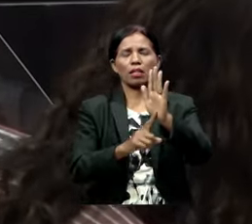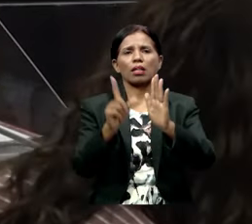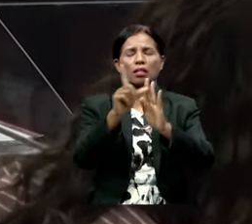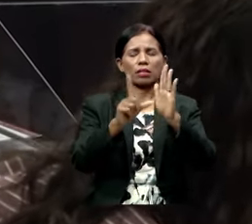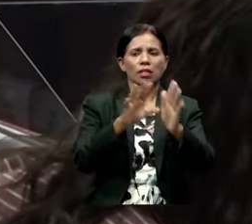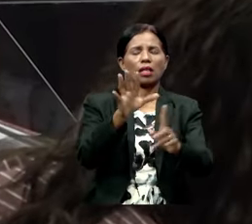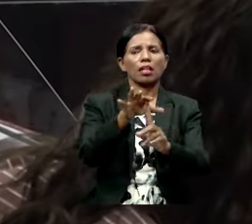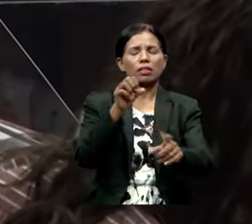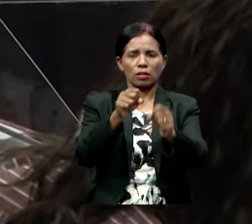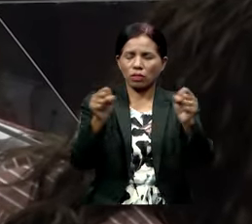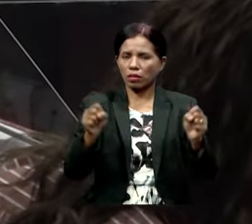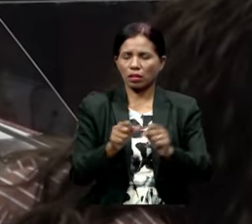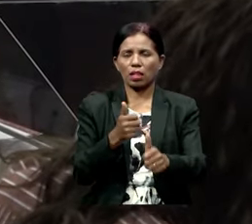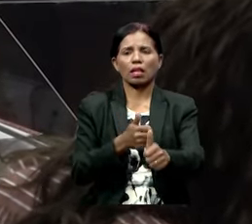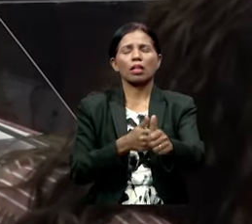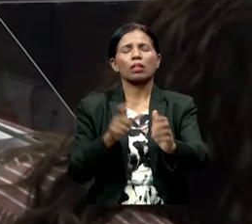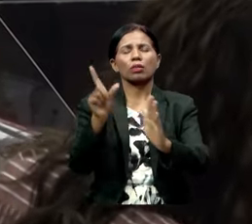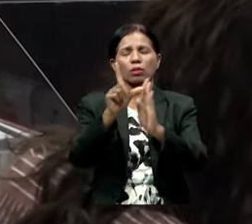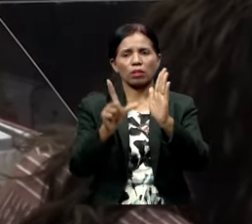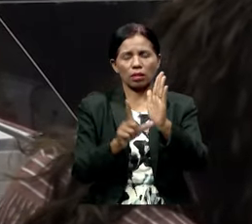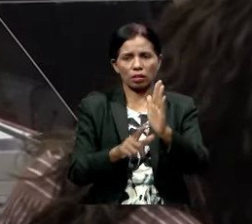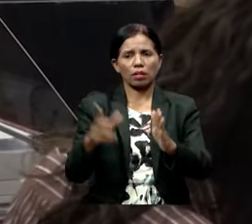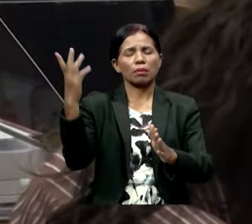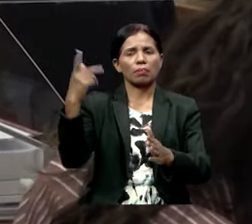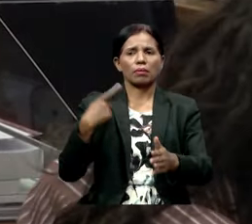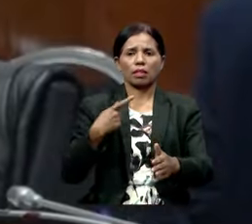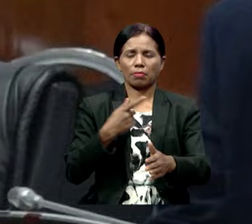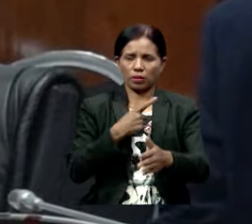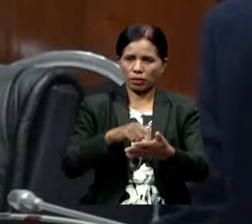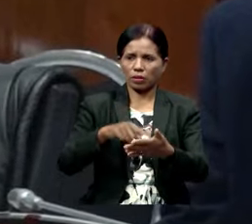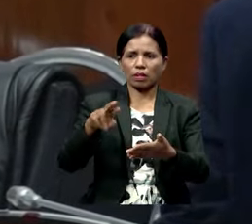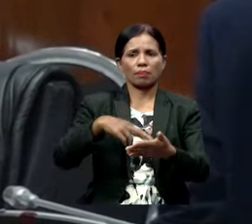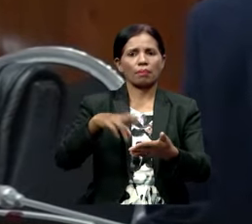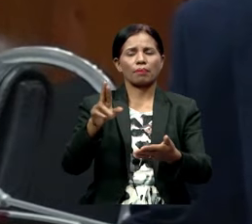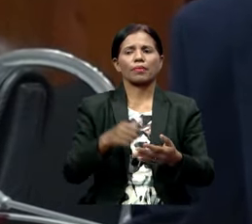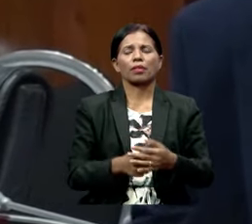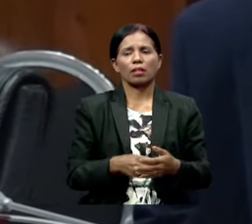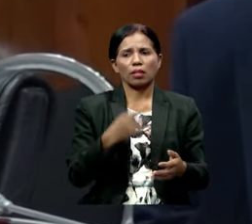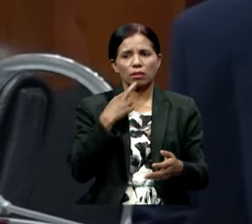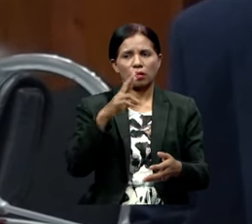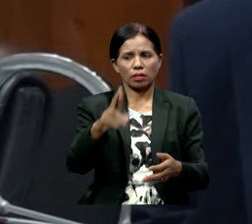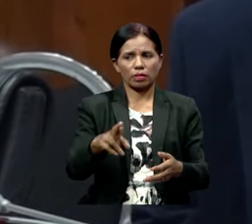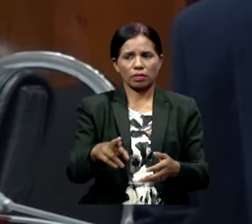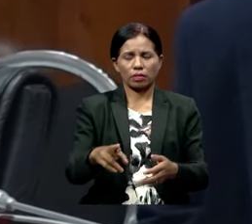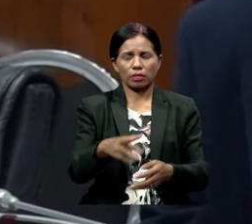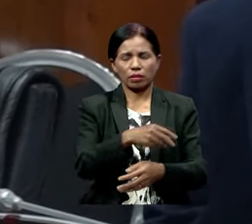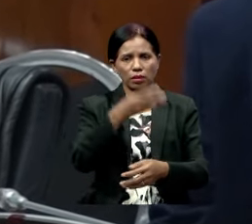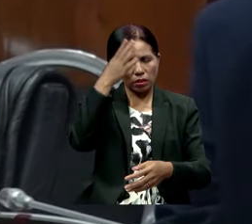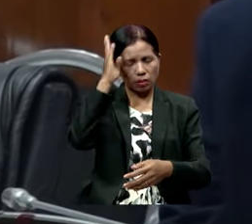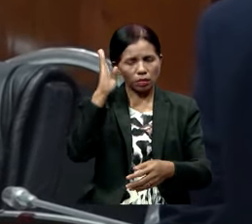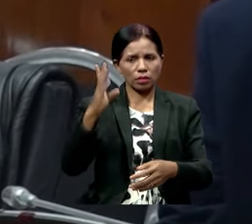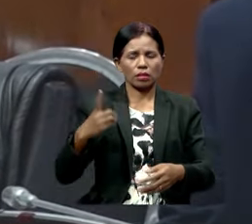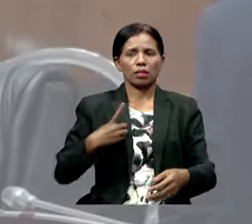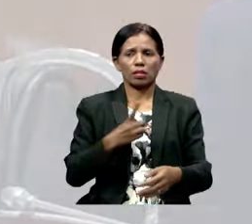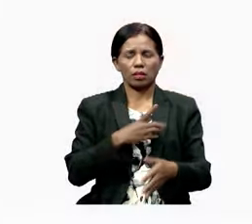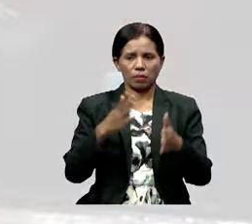eleição Sucune, lá o Tuir Lei, nebe aprovado e a Parlamento Nacional. Eu respondo, senhor deputado Antônio Bianco, no primeiro cono da